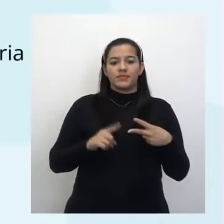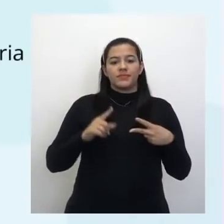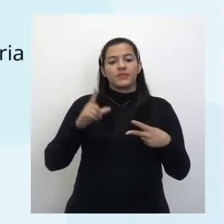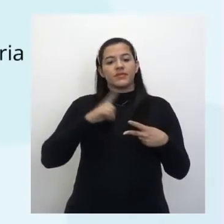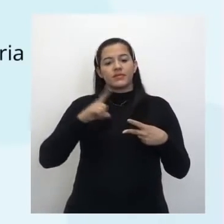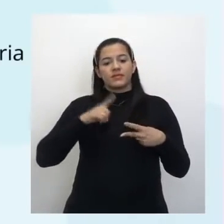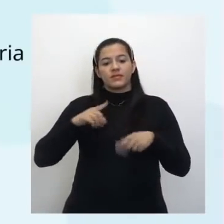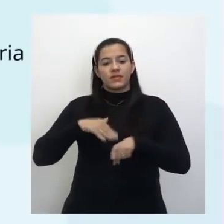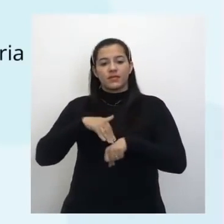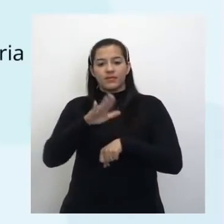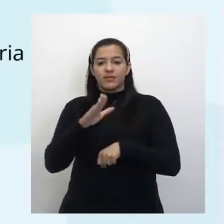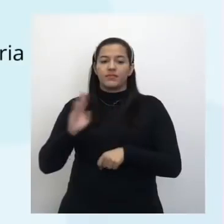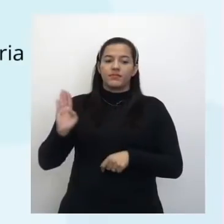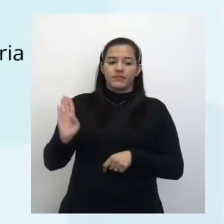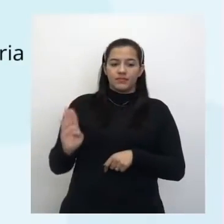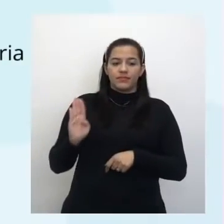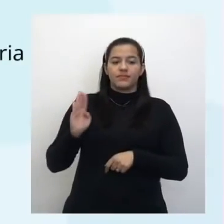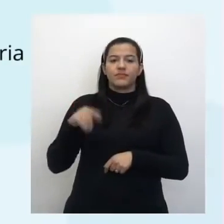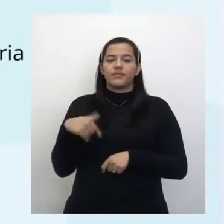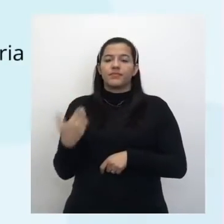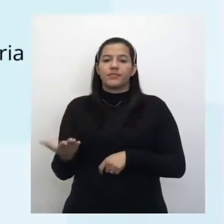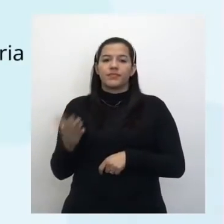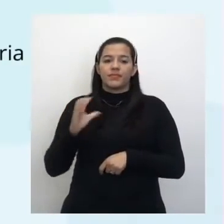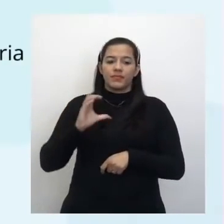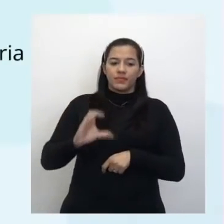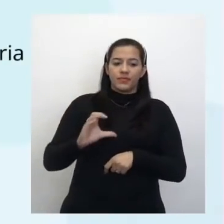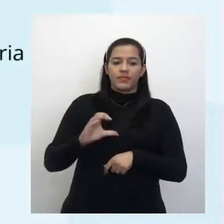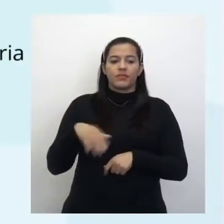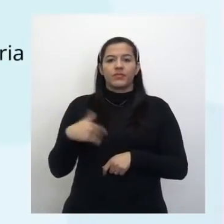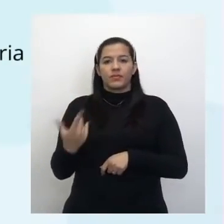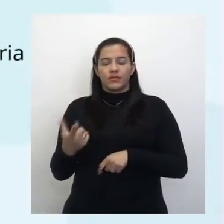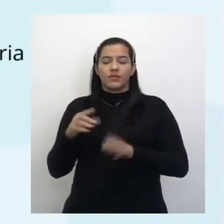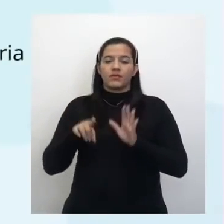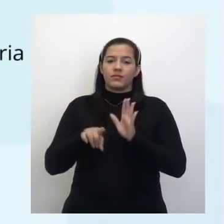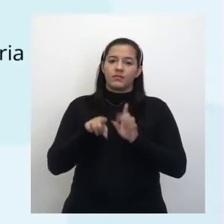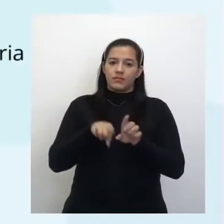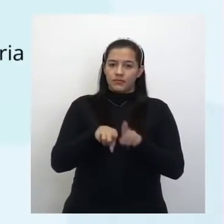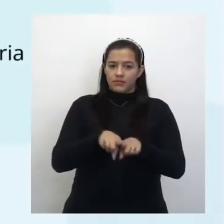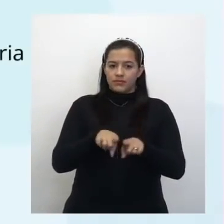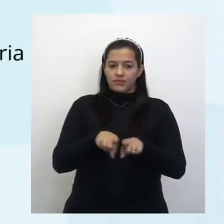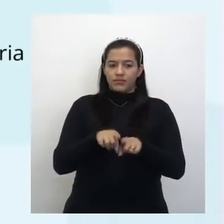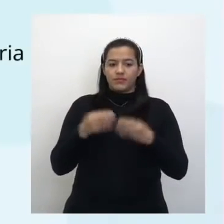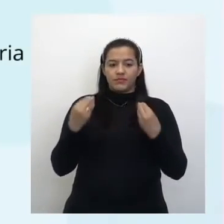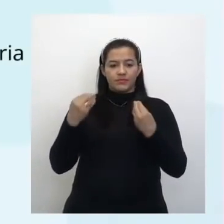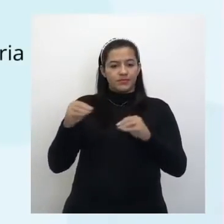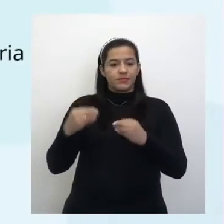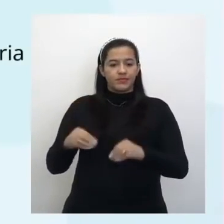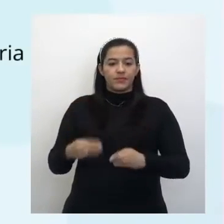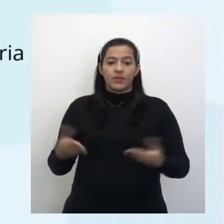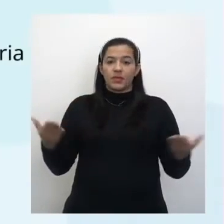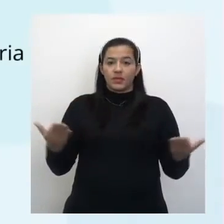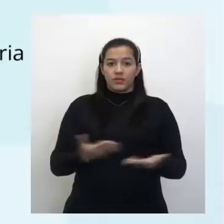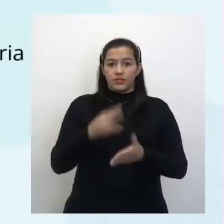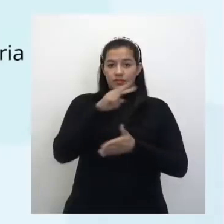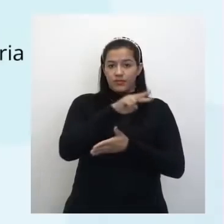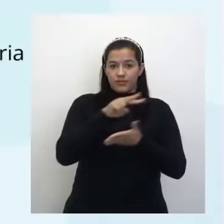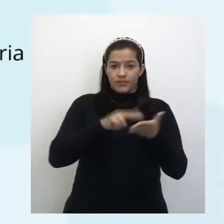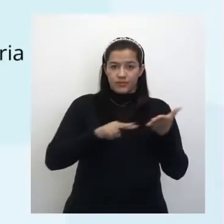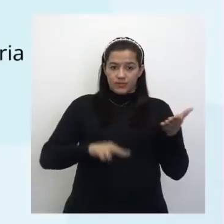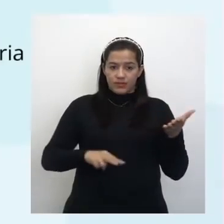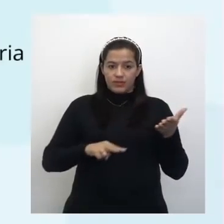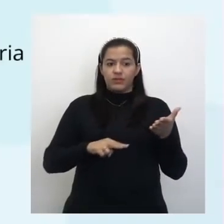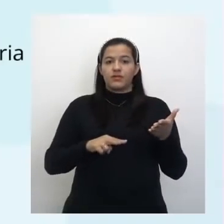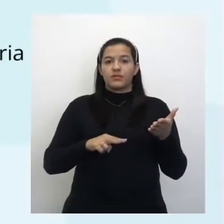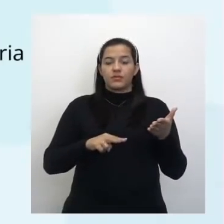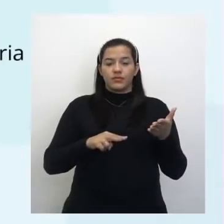mais o riso saber coloca quais ou terminativa bom então então tem a gente vai fazer a leitura agora das frases para gente